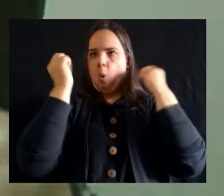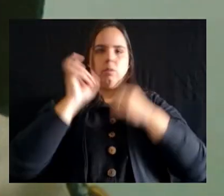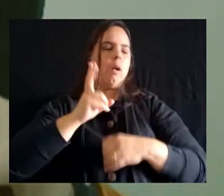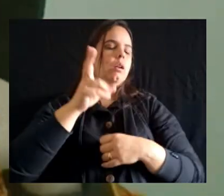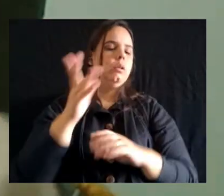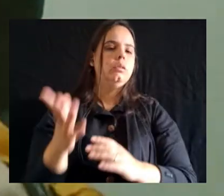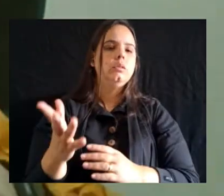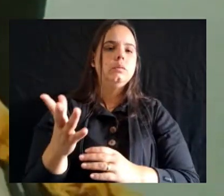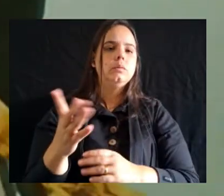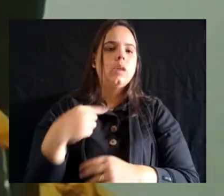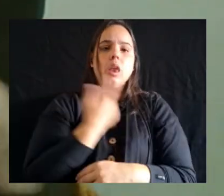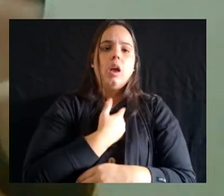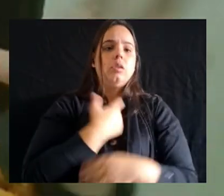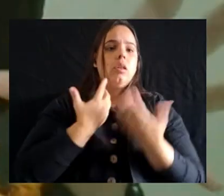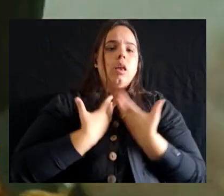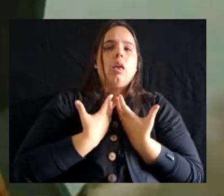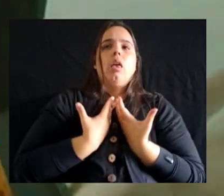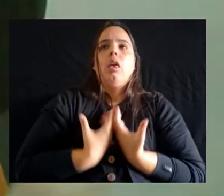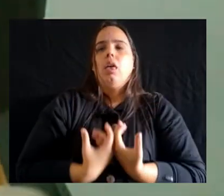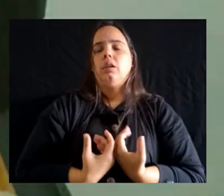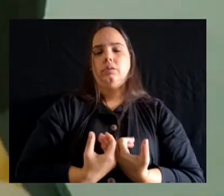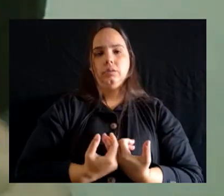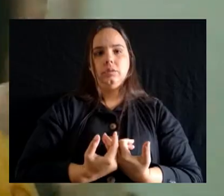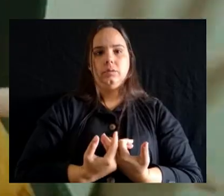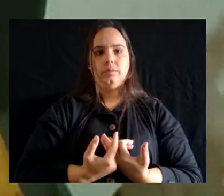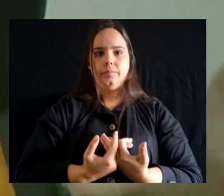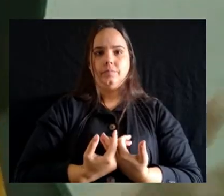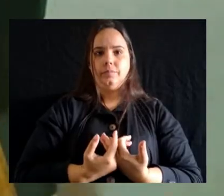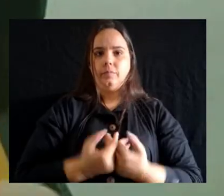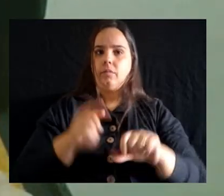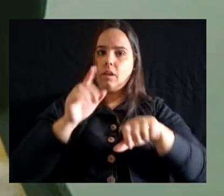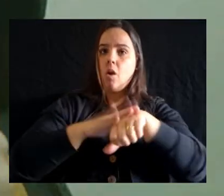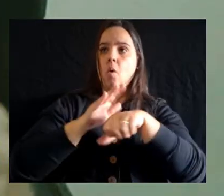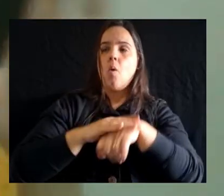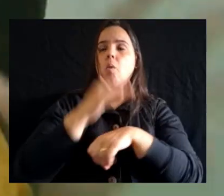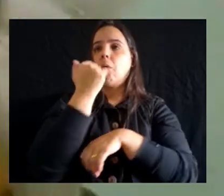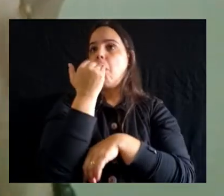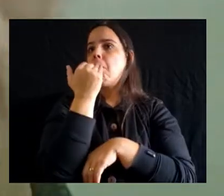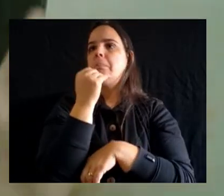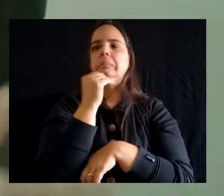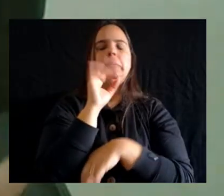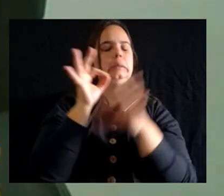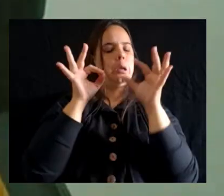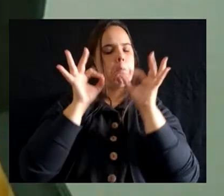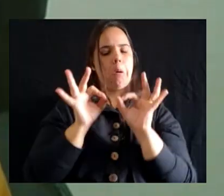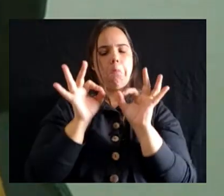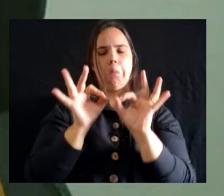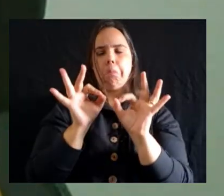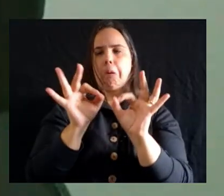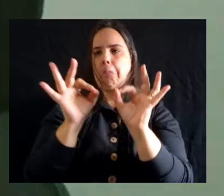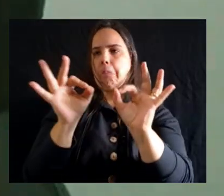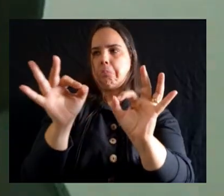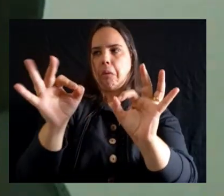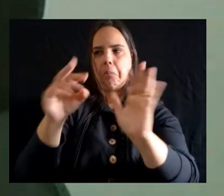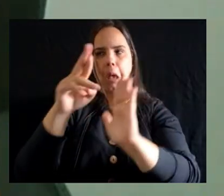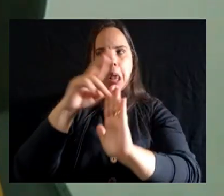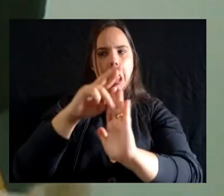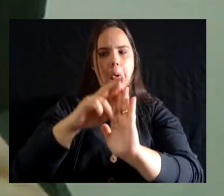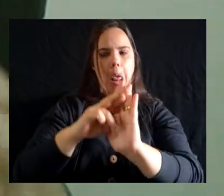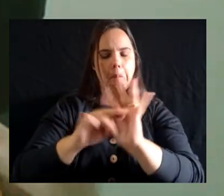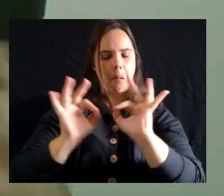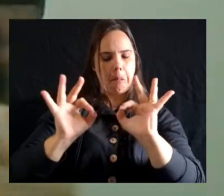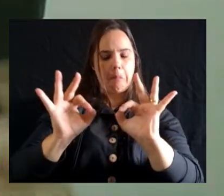vai ter ânimo para ter uma alimentação super rigorosa e certinha, sabe?